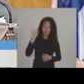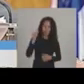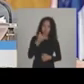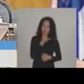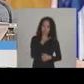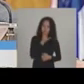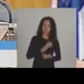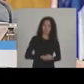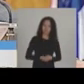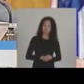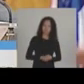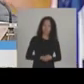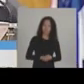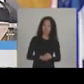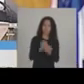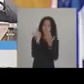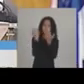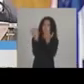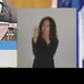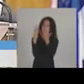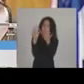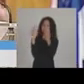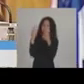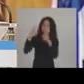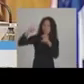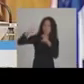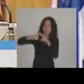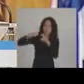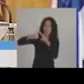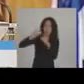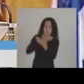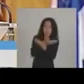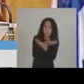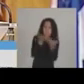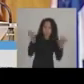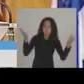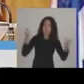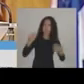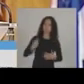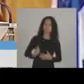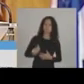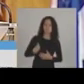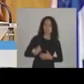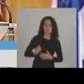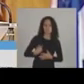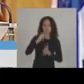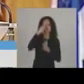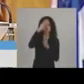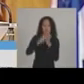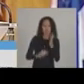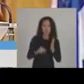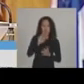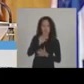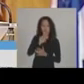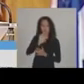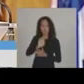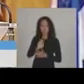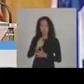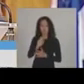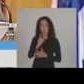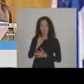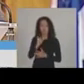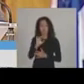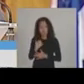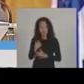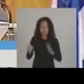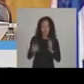parabenizo os médicos pela vida que emitirão a nota de repúdio à CPI do